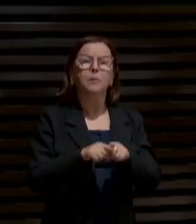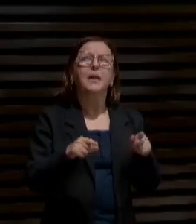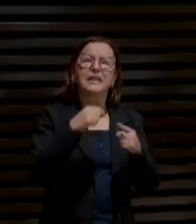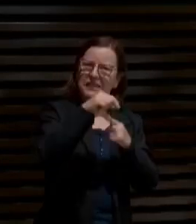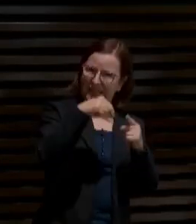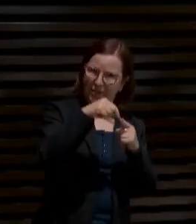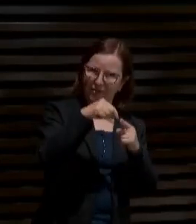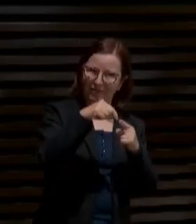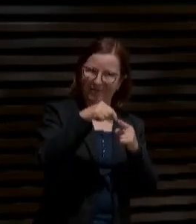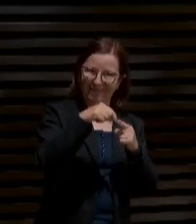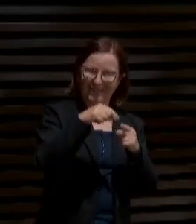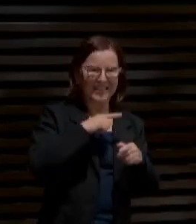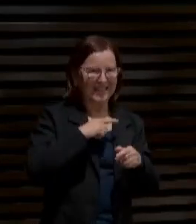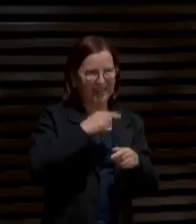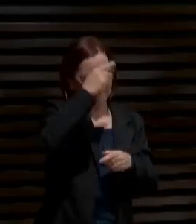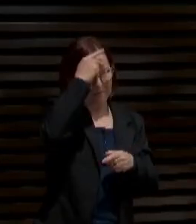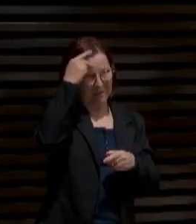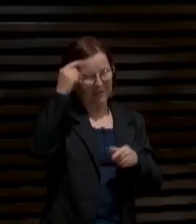alguém pensou